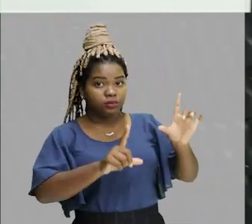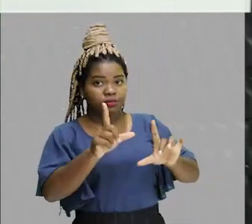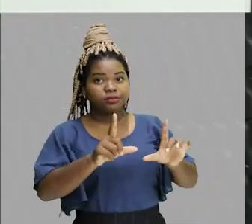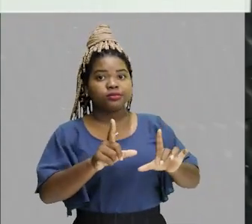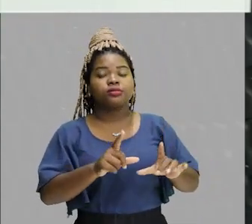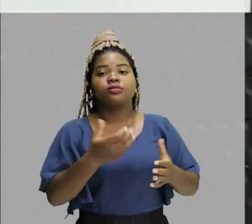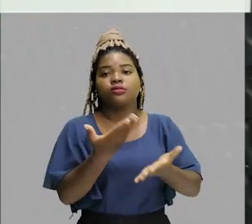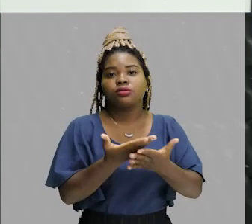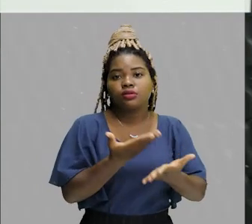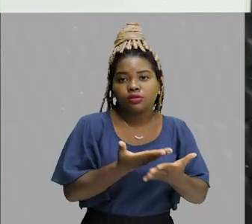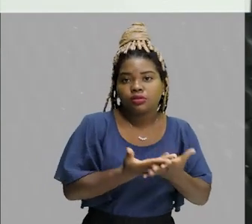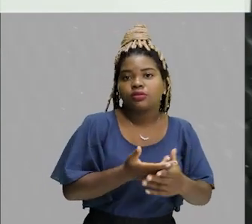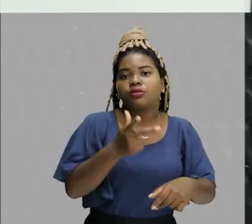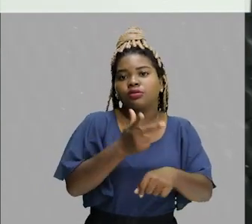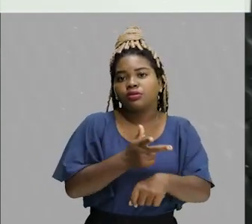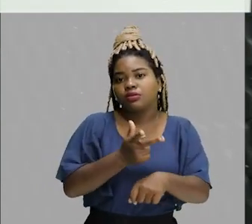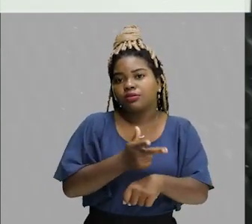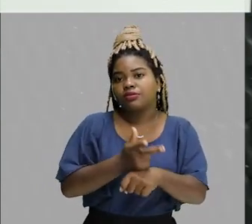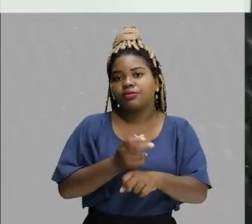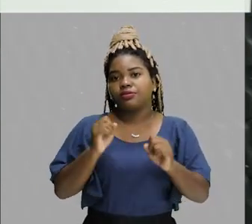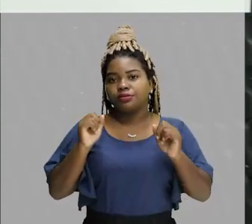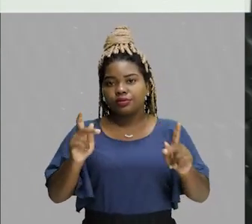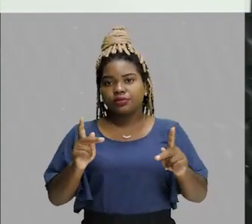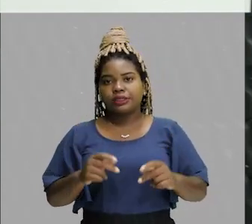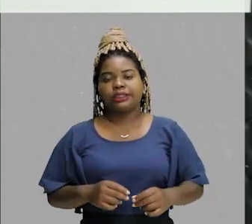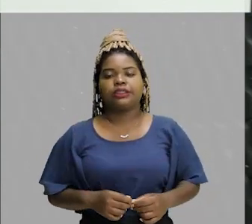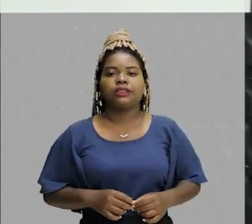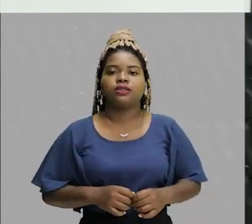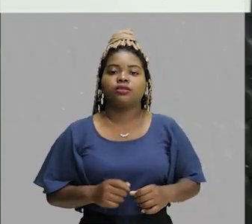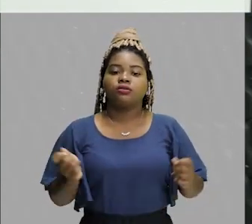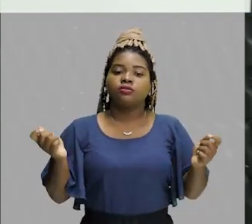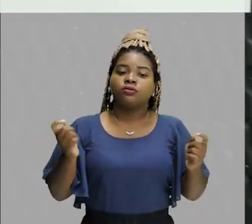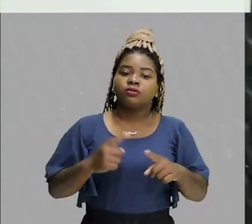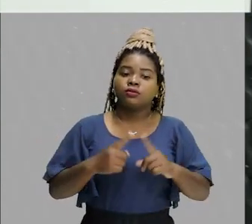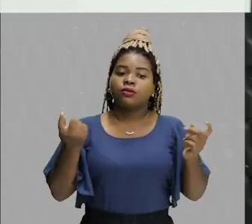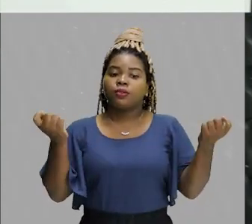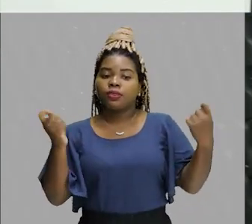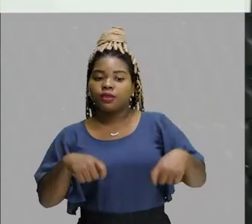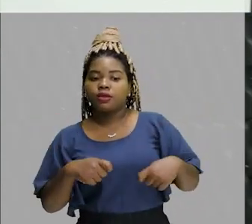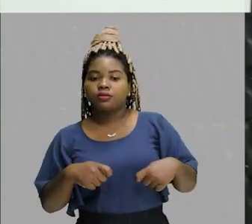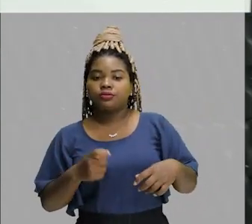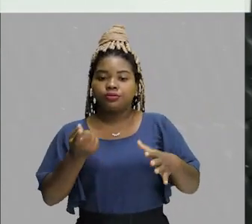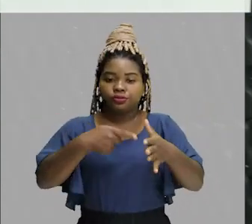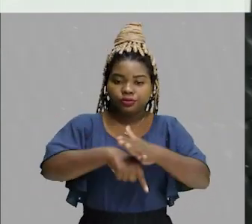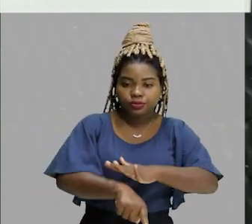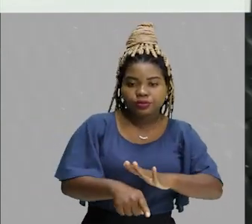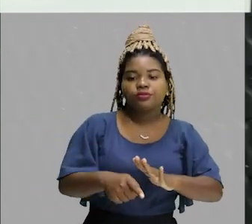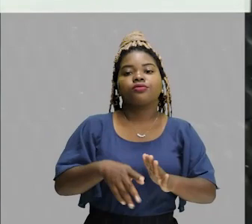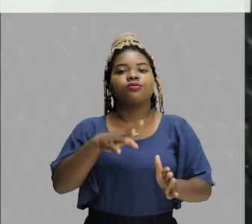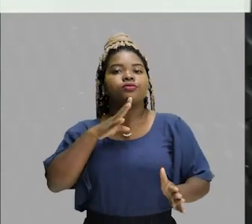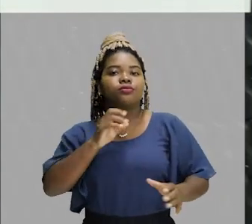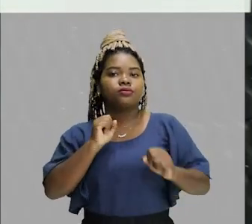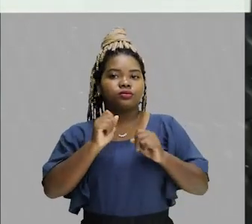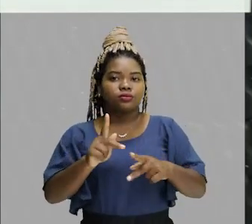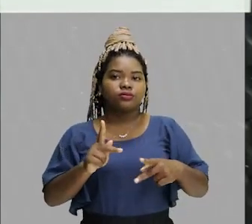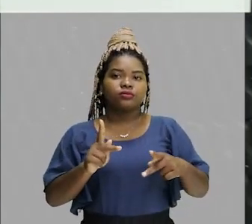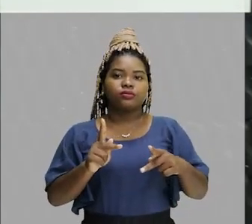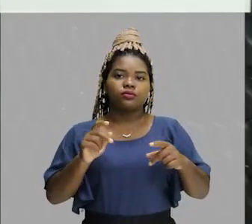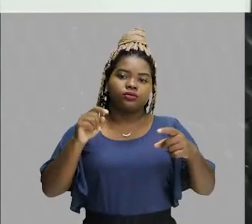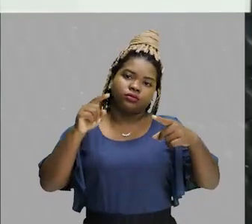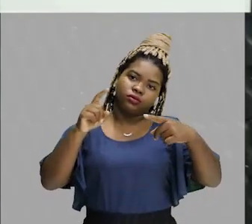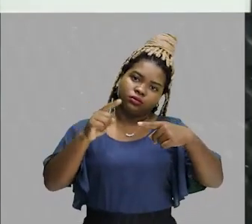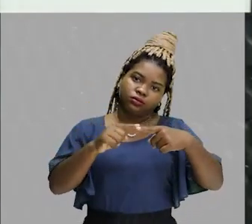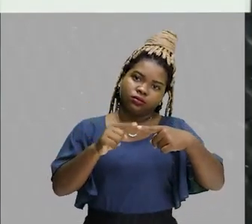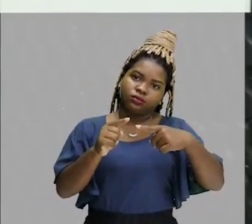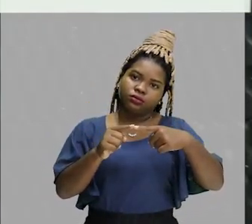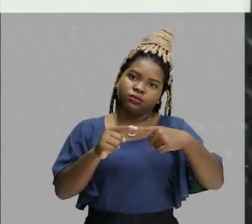este conteúdo novamente, a ver lá direitinho, mas nós podemos agora aprofundar mais este método dedutivo.